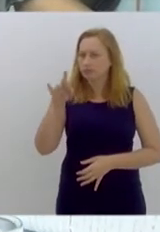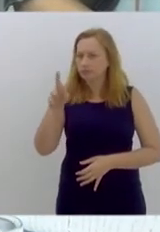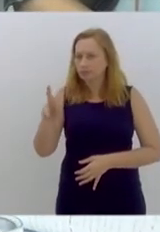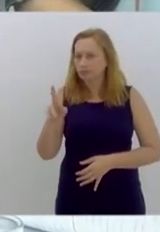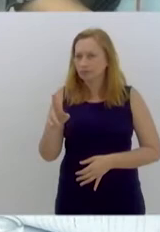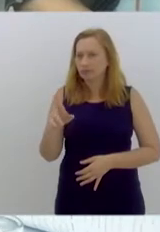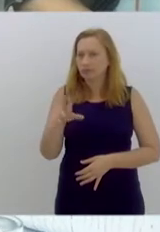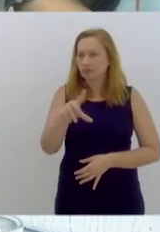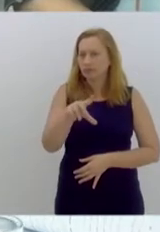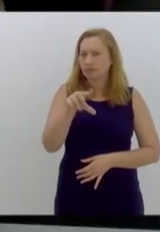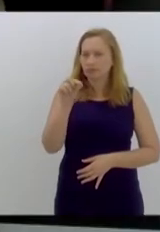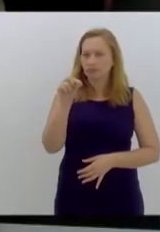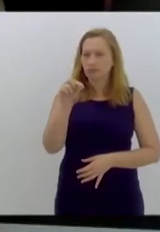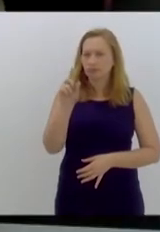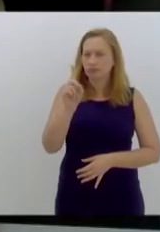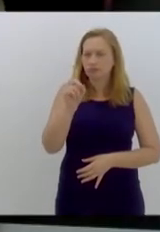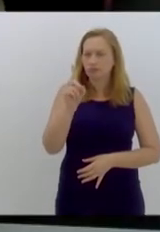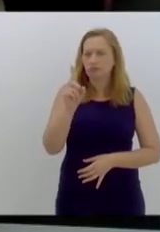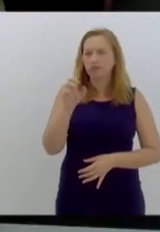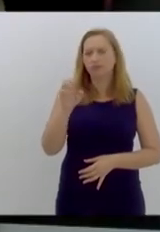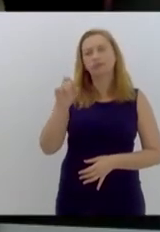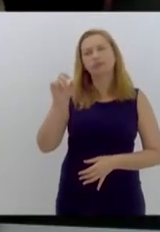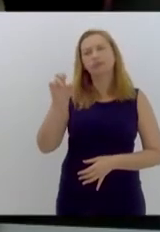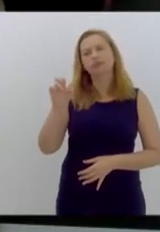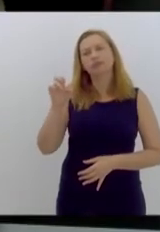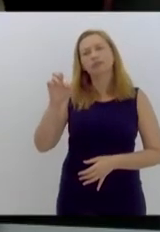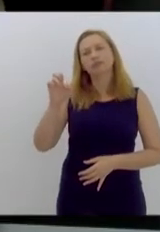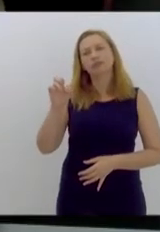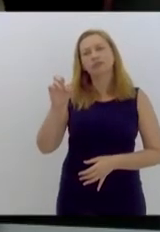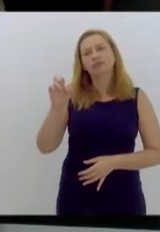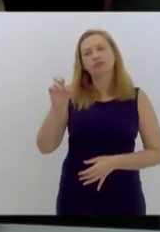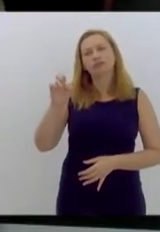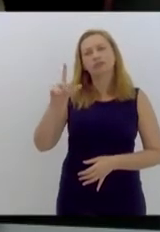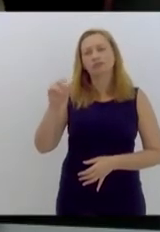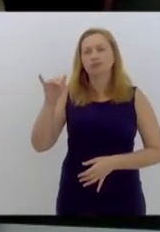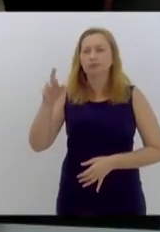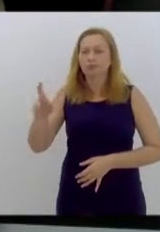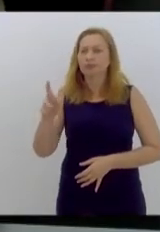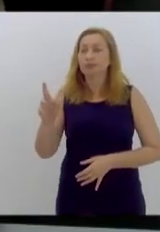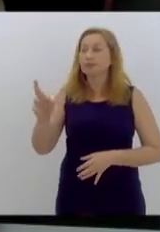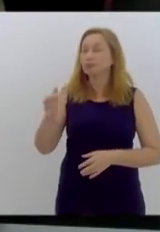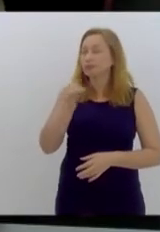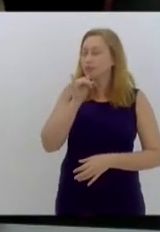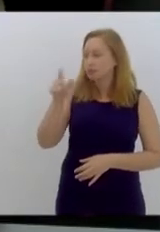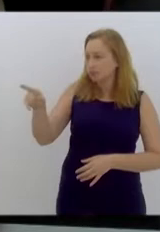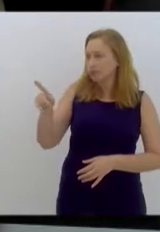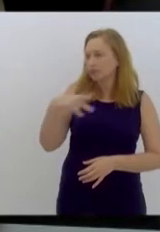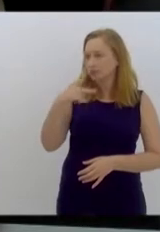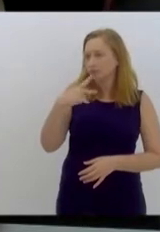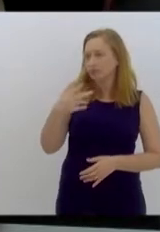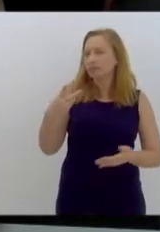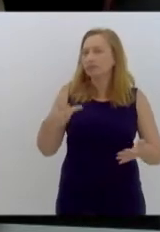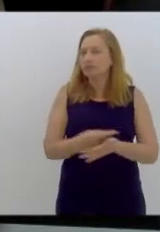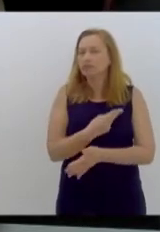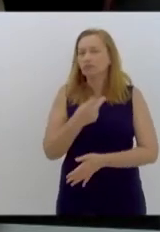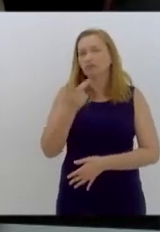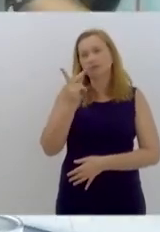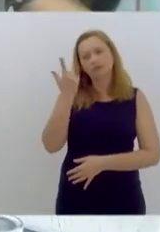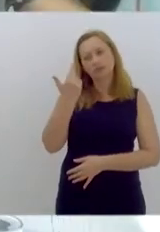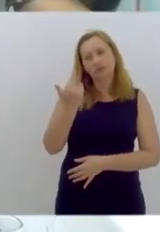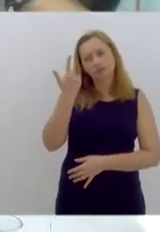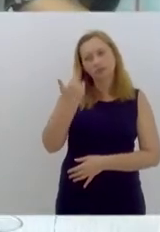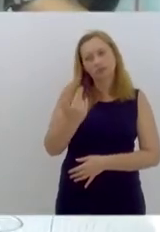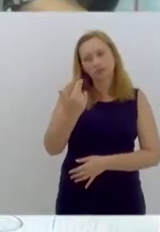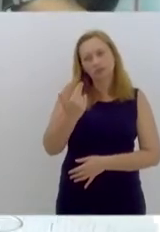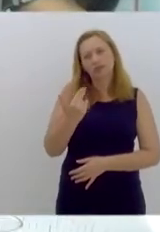É decisão... Não. A medida liminar foi o exemplo que ela deu. Sim. Com relação ao que acontece, sim, mas, comumente. Não, eu estou dizendo